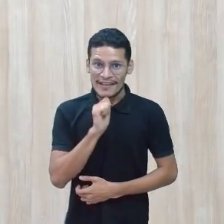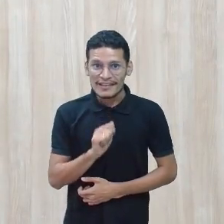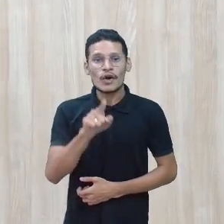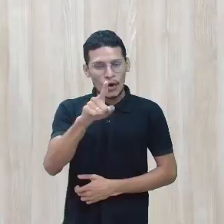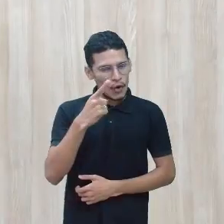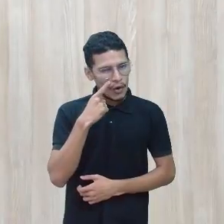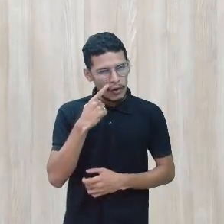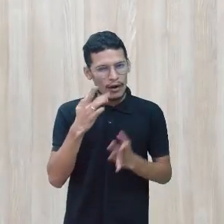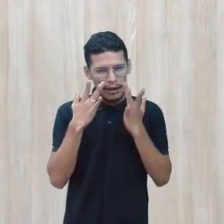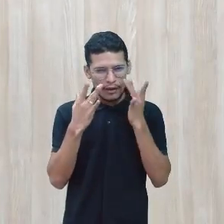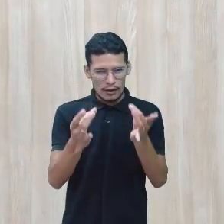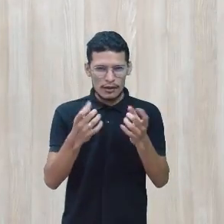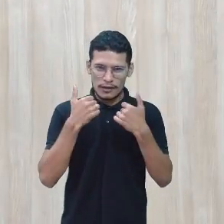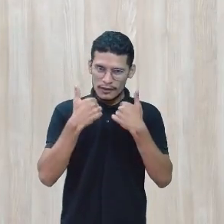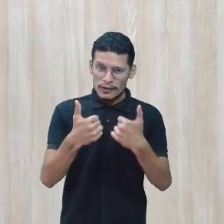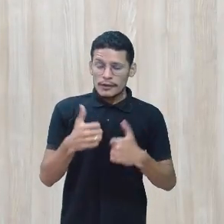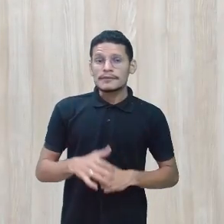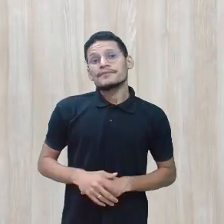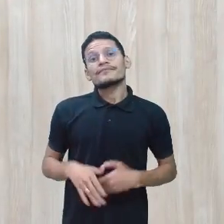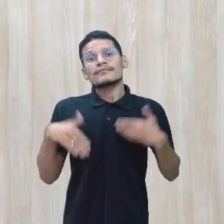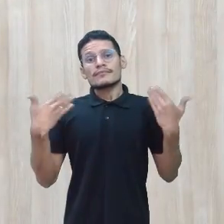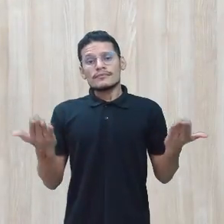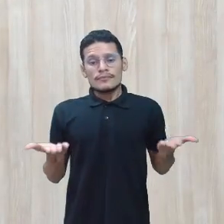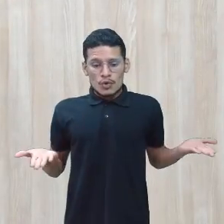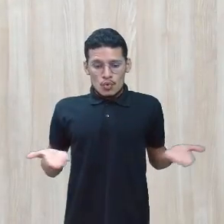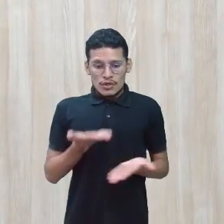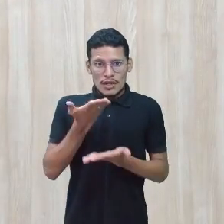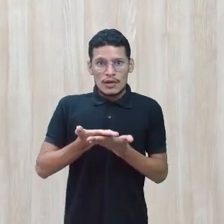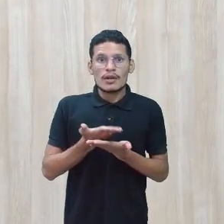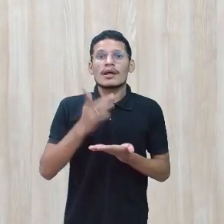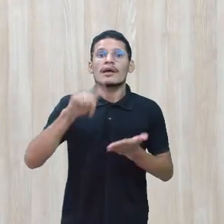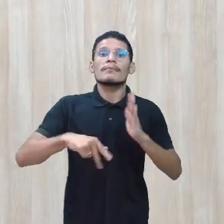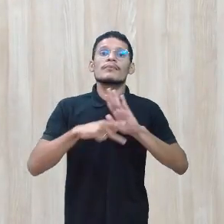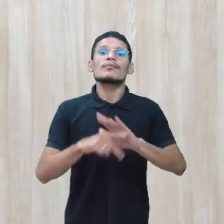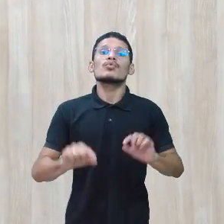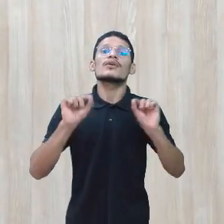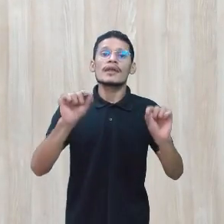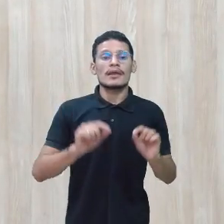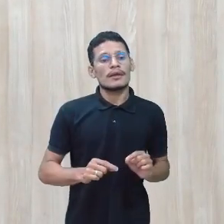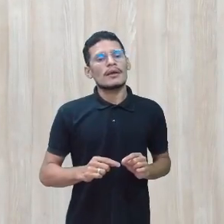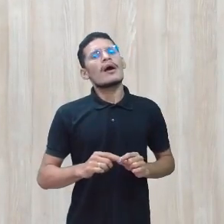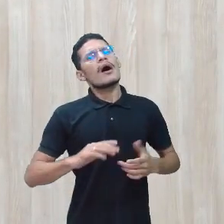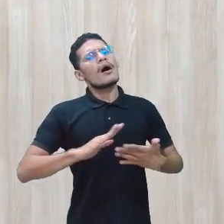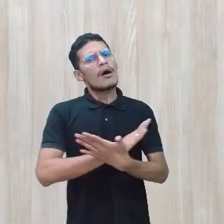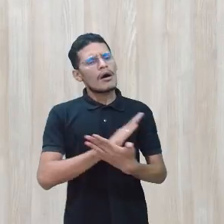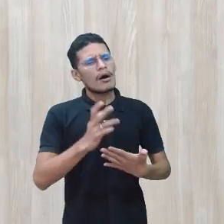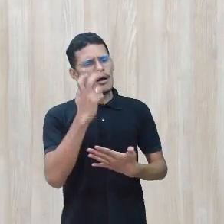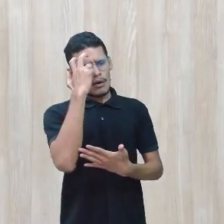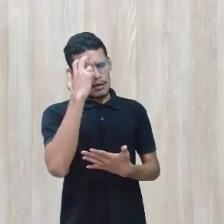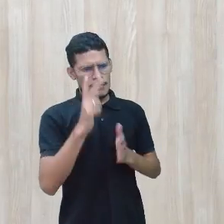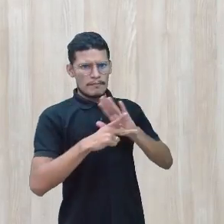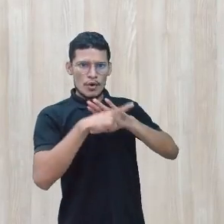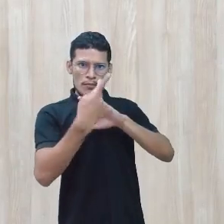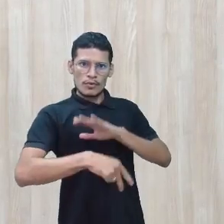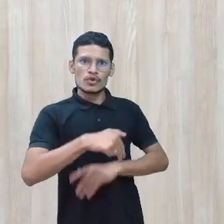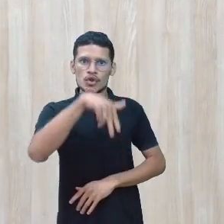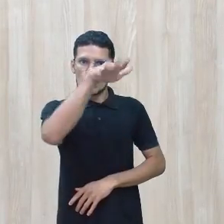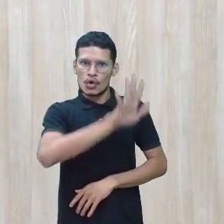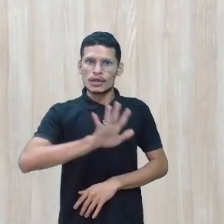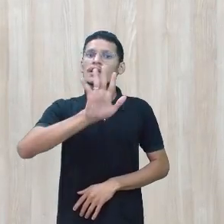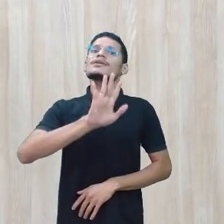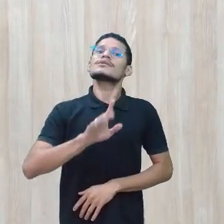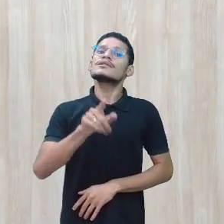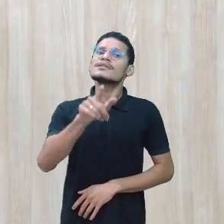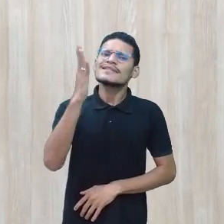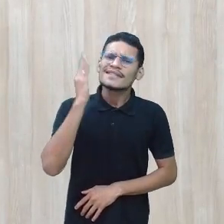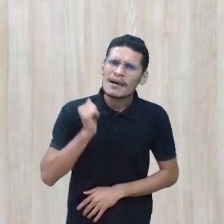ligado. A aula de hoje vai ser sobre uma manifestação cultural tipicamente nordestina. Vocês sabem do que eu estou falando?